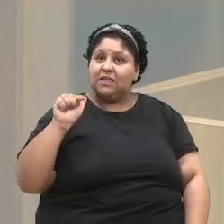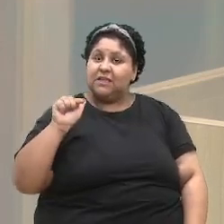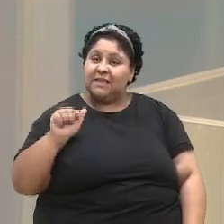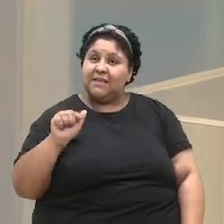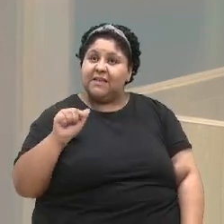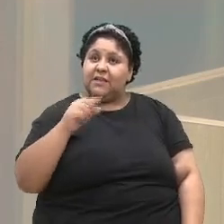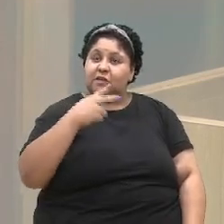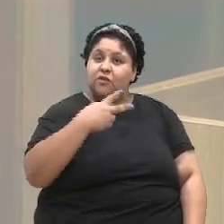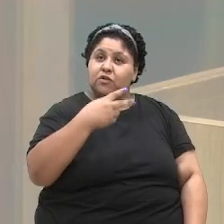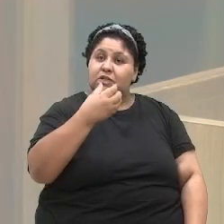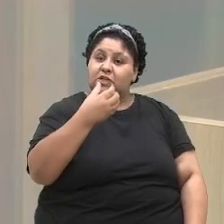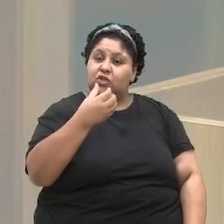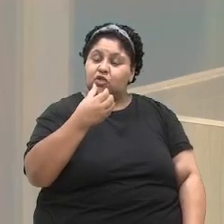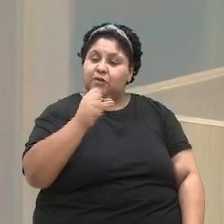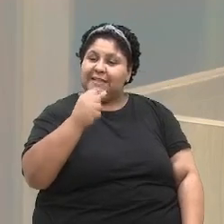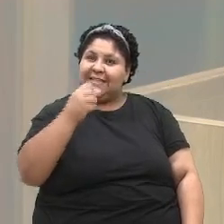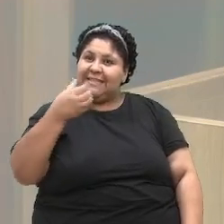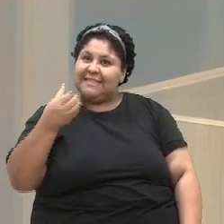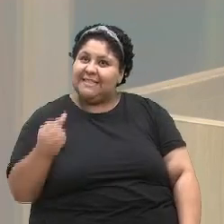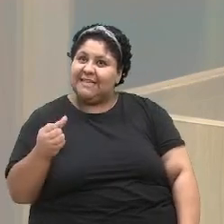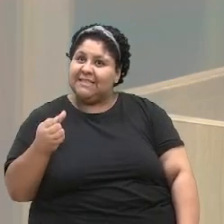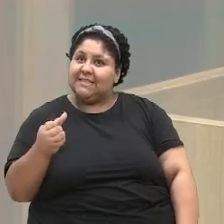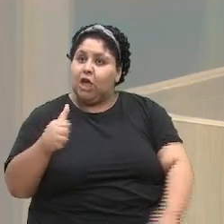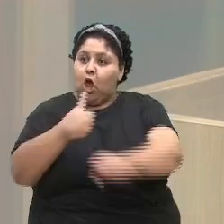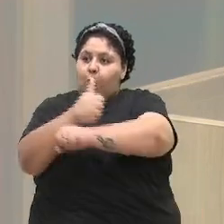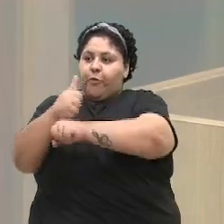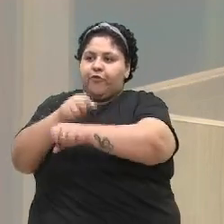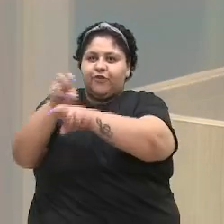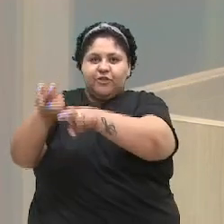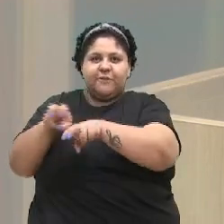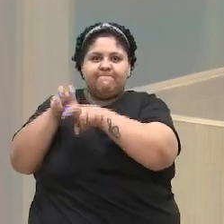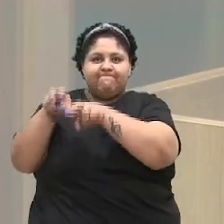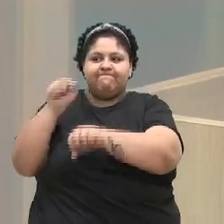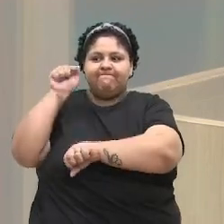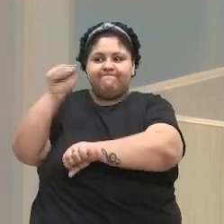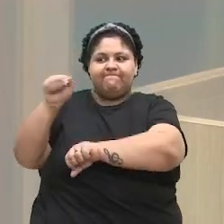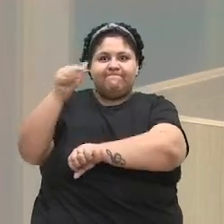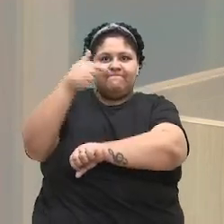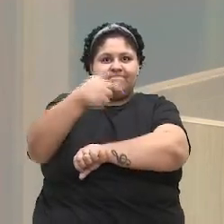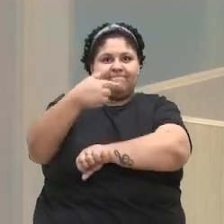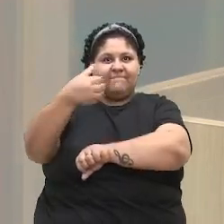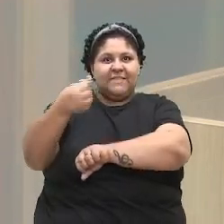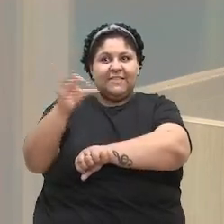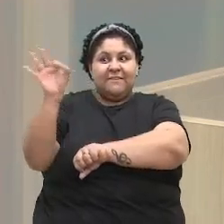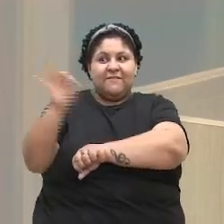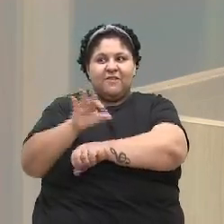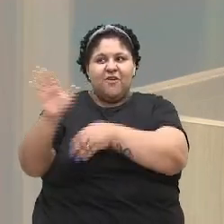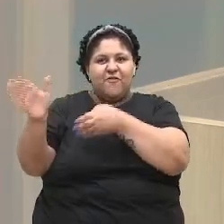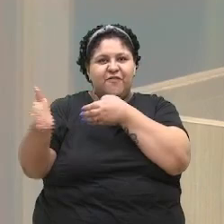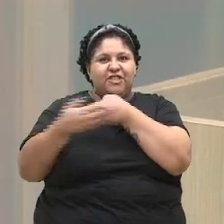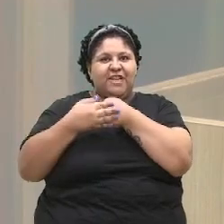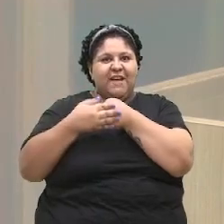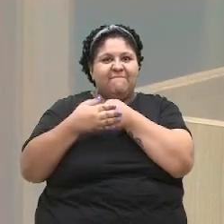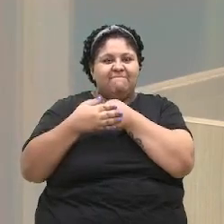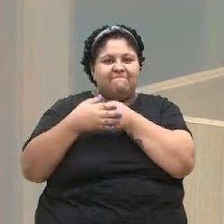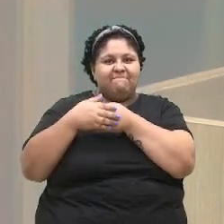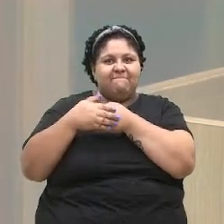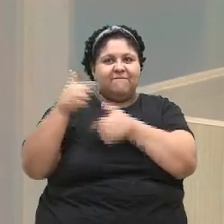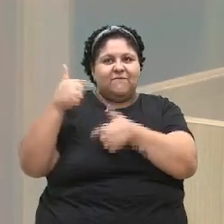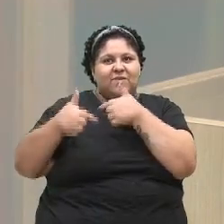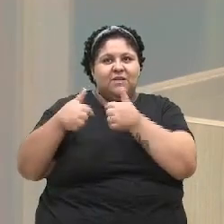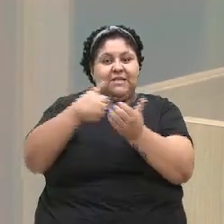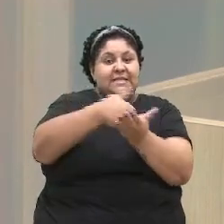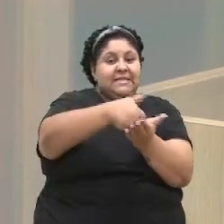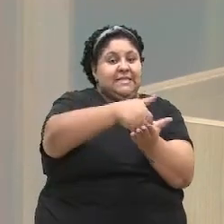3.286 produtores que desses 76% vão fechar as portas vão demitir